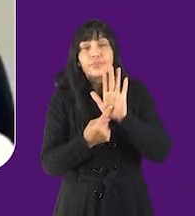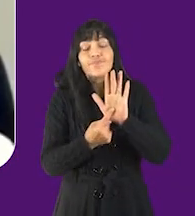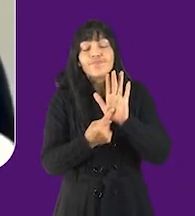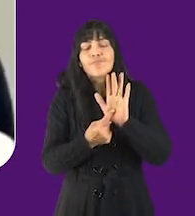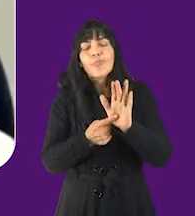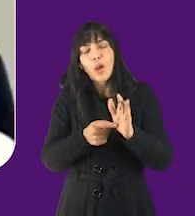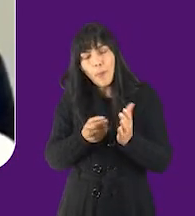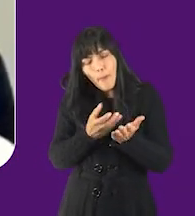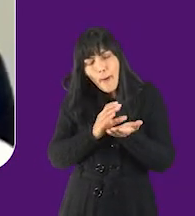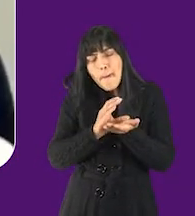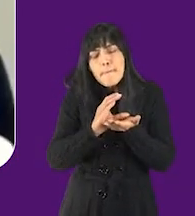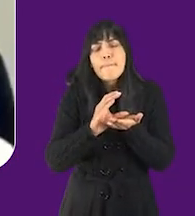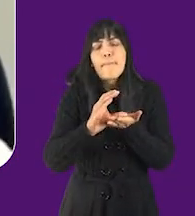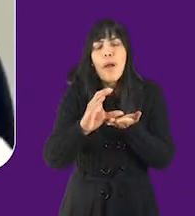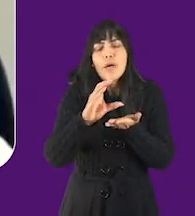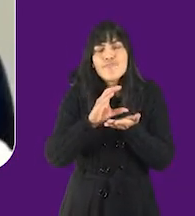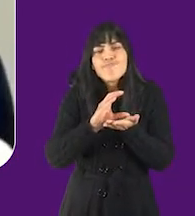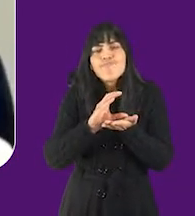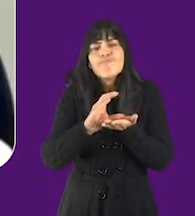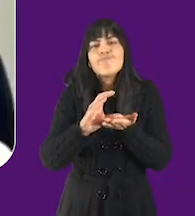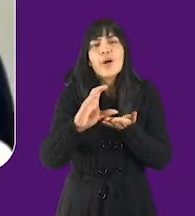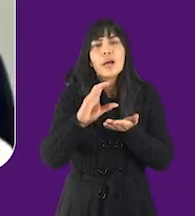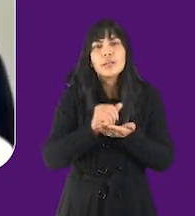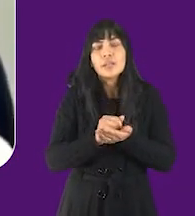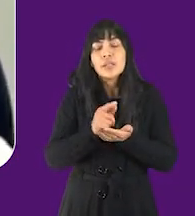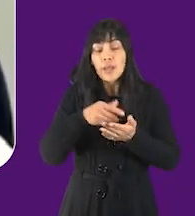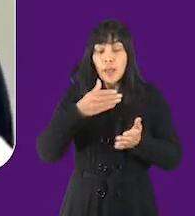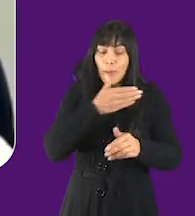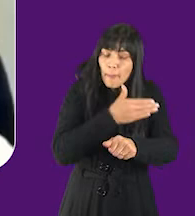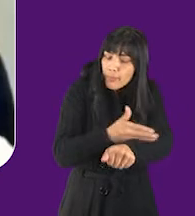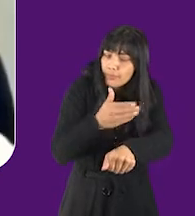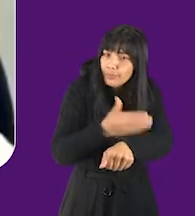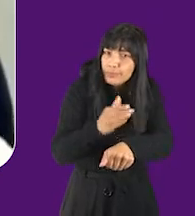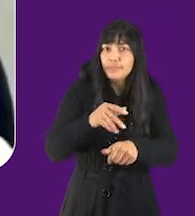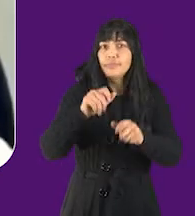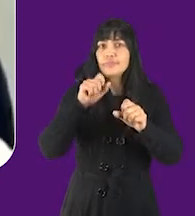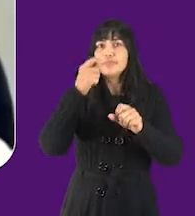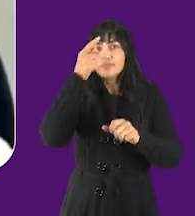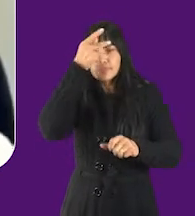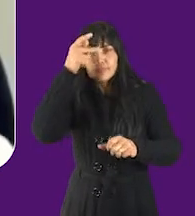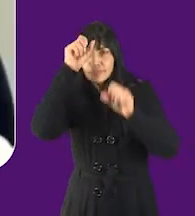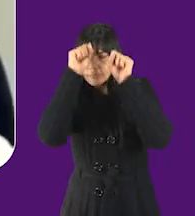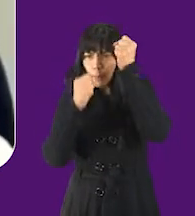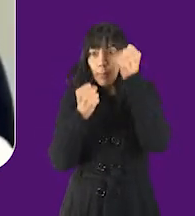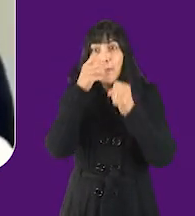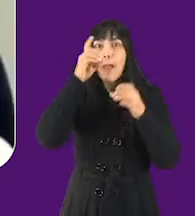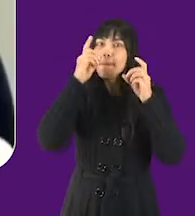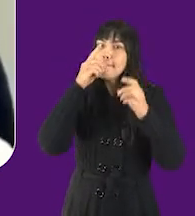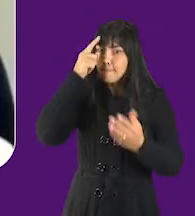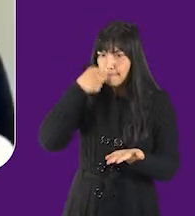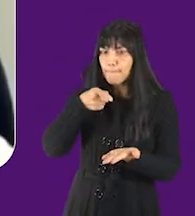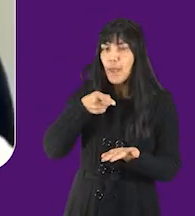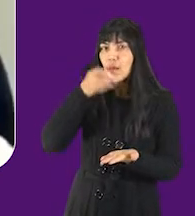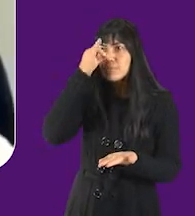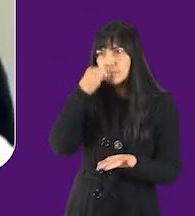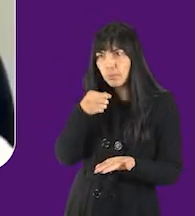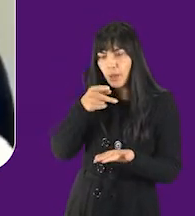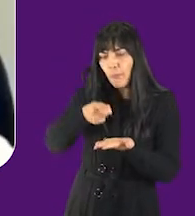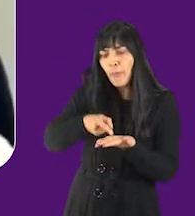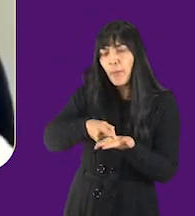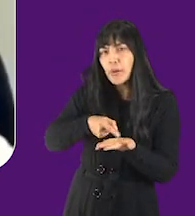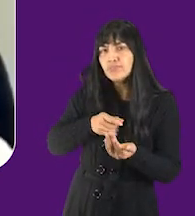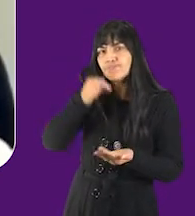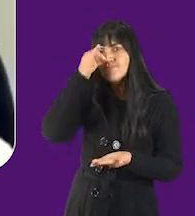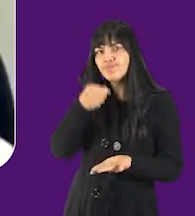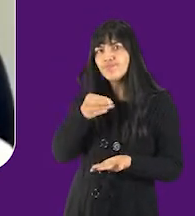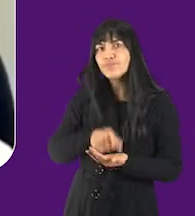exige muito investimento de tempo, de treinamento dos funcionários, muita disciplina, mas o impacto no longo prazo ele é